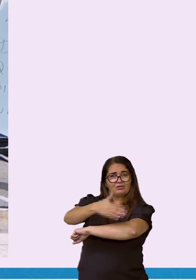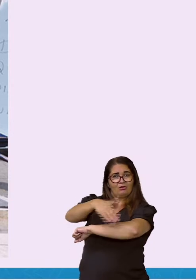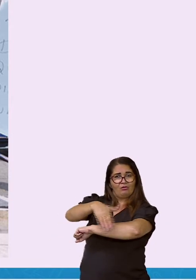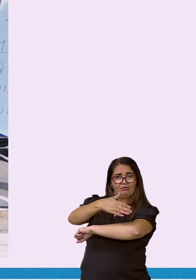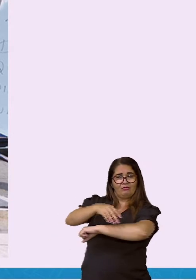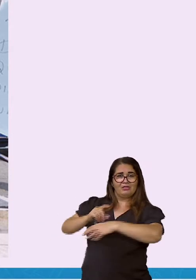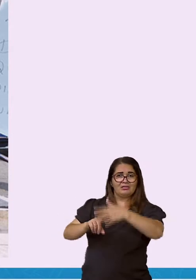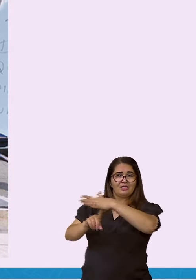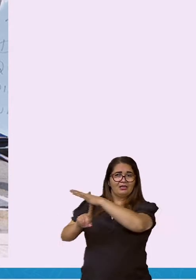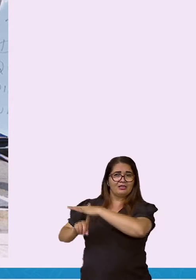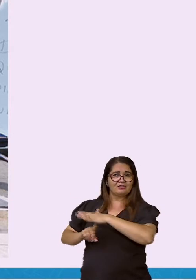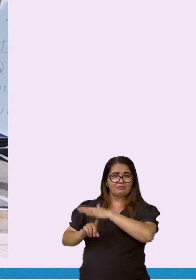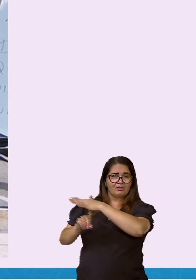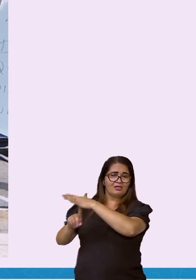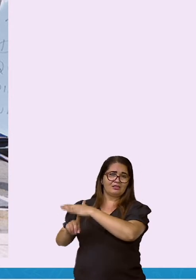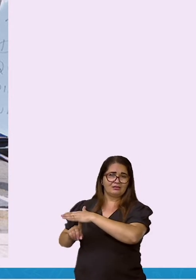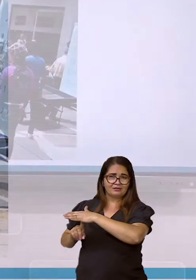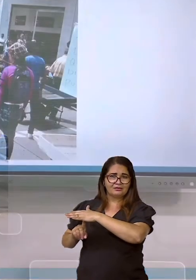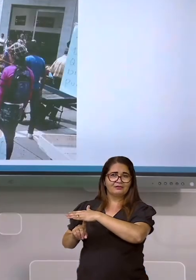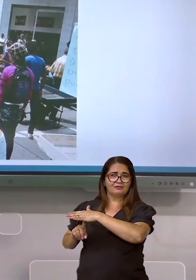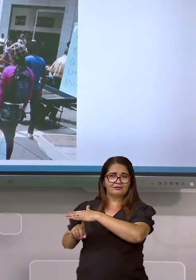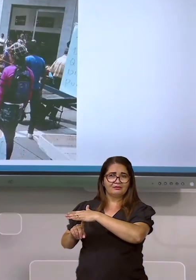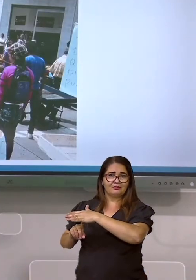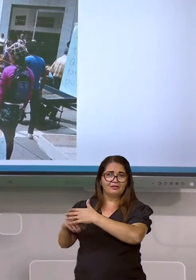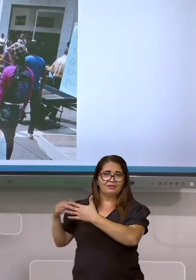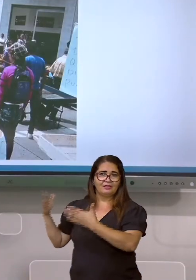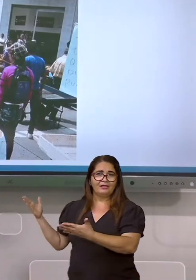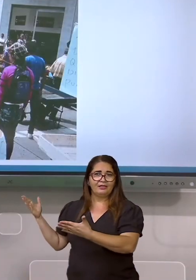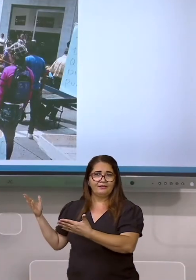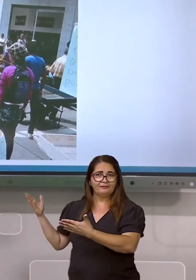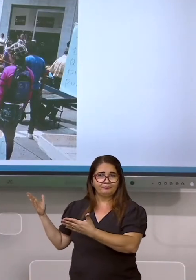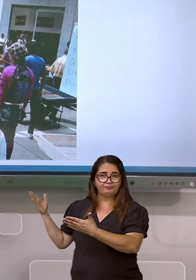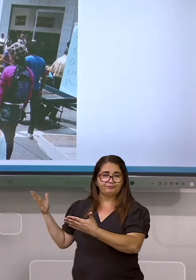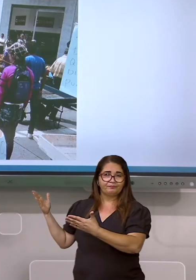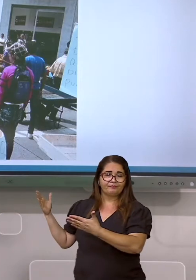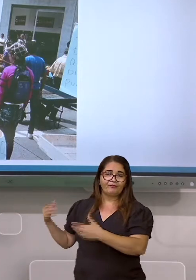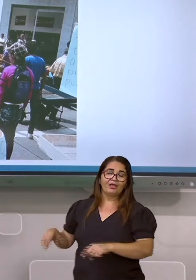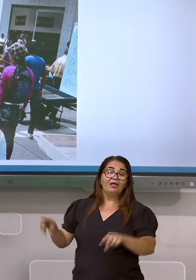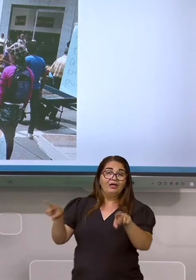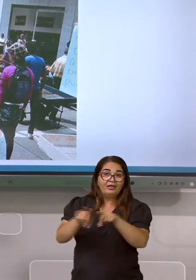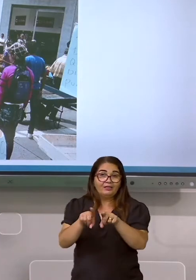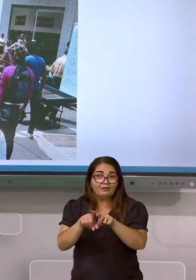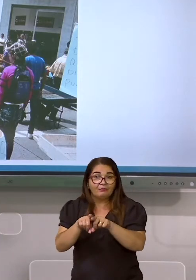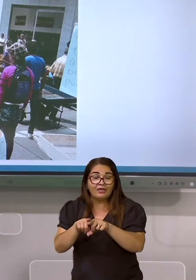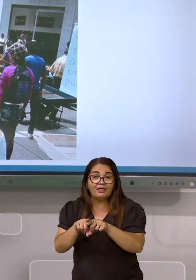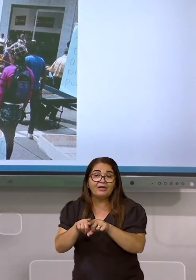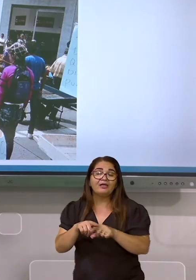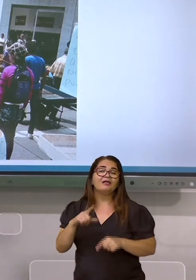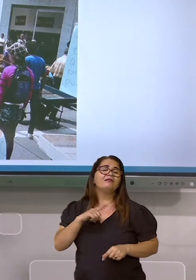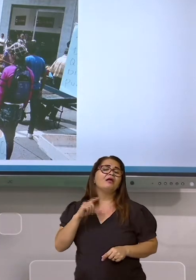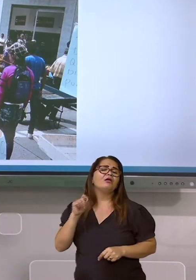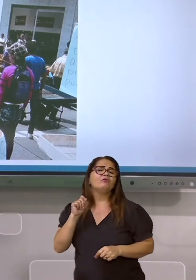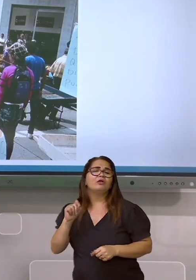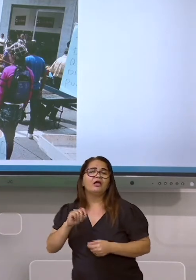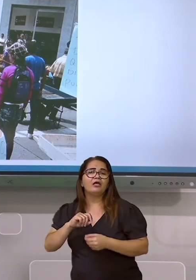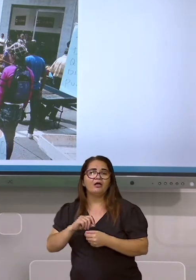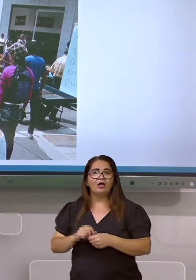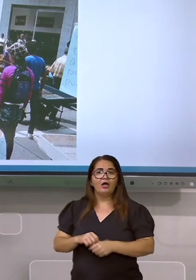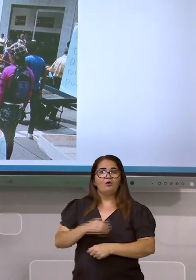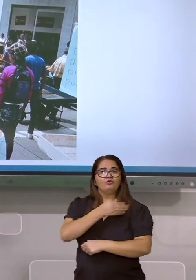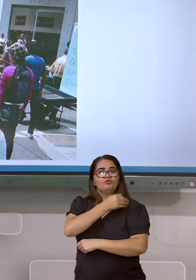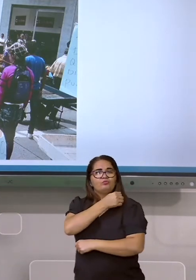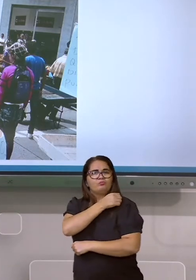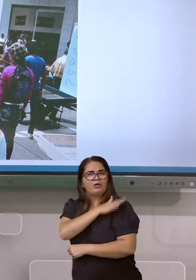sofrem problemas com os comerciantes, tá, que pagam